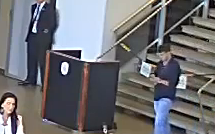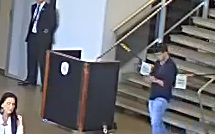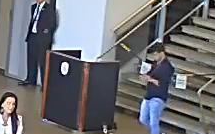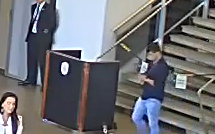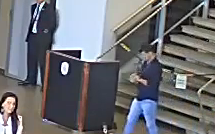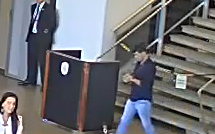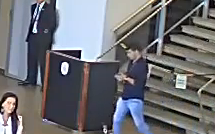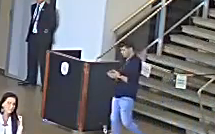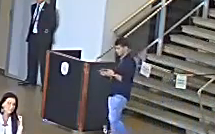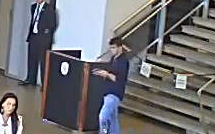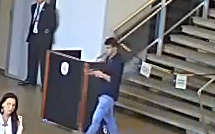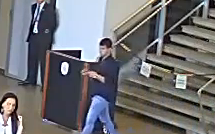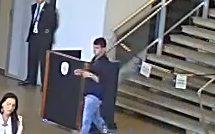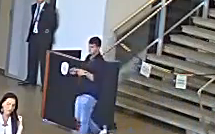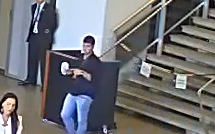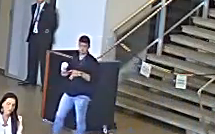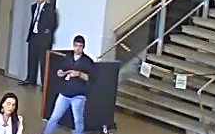Deficiência.